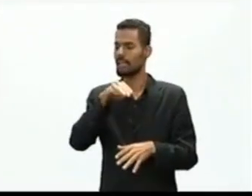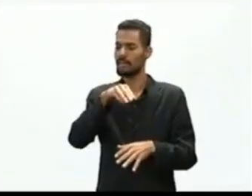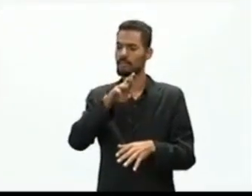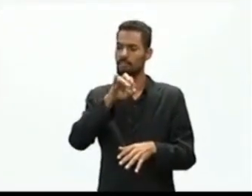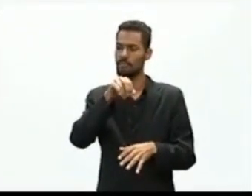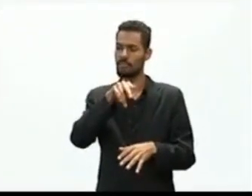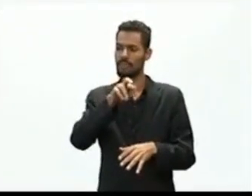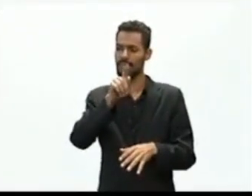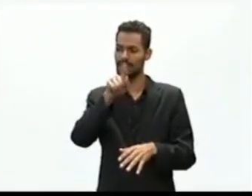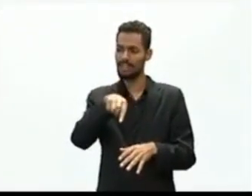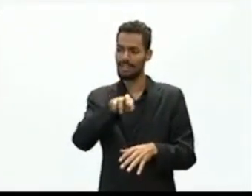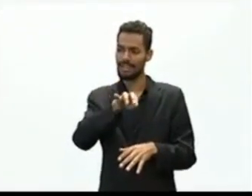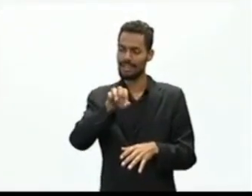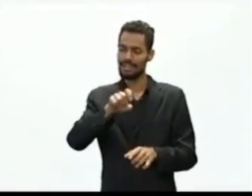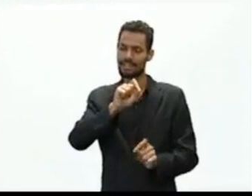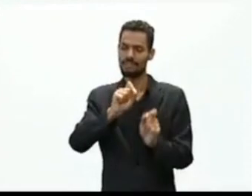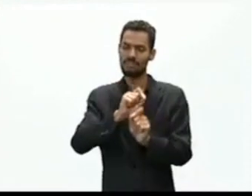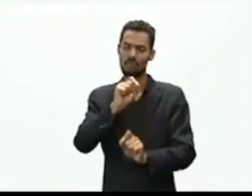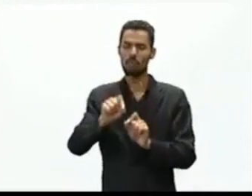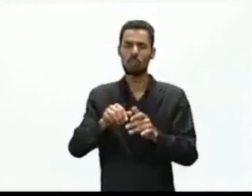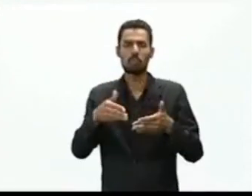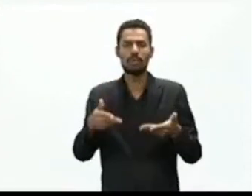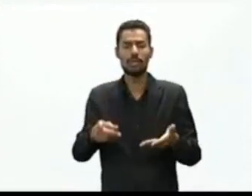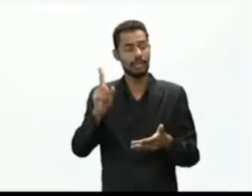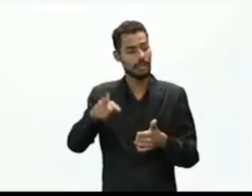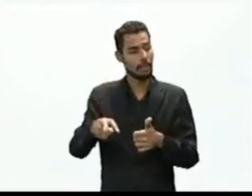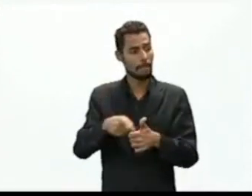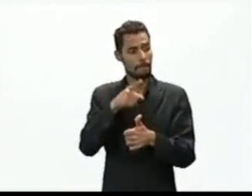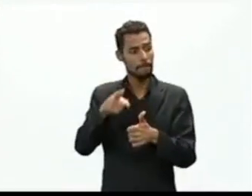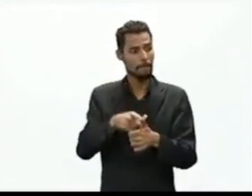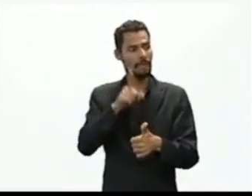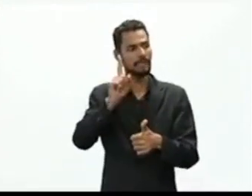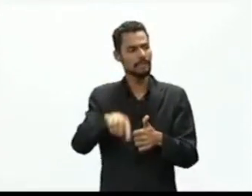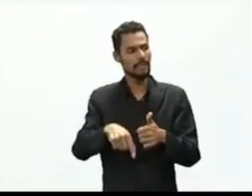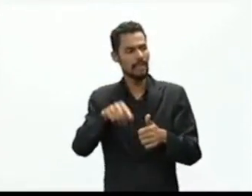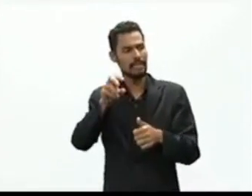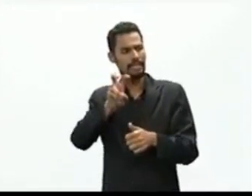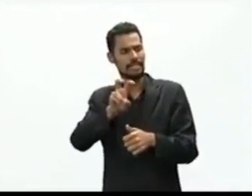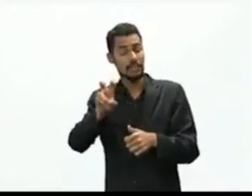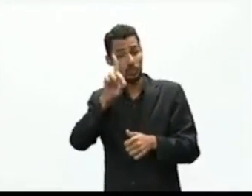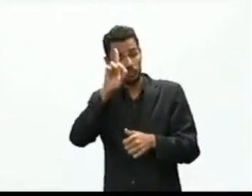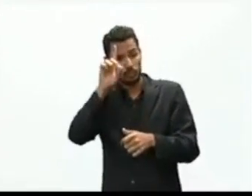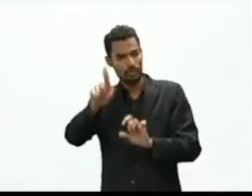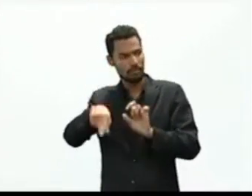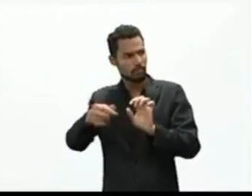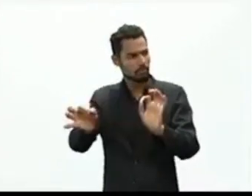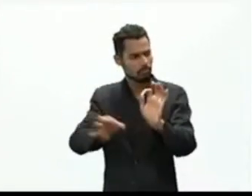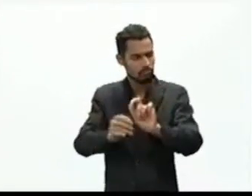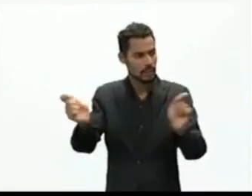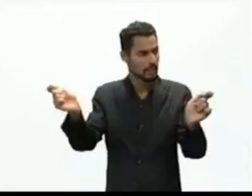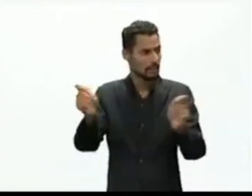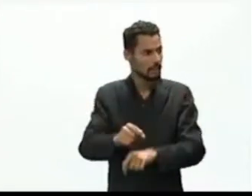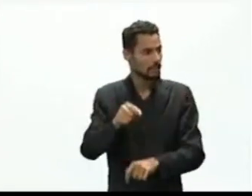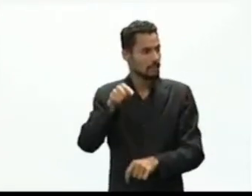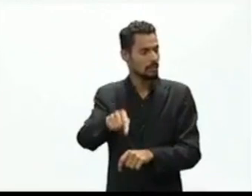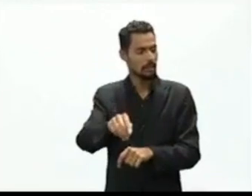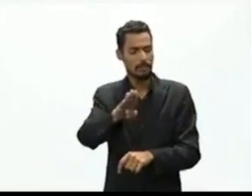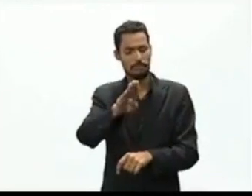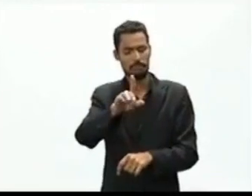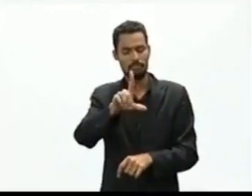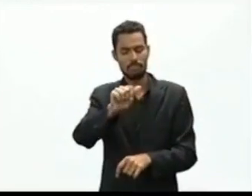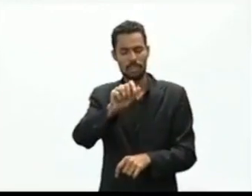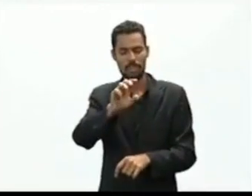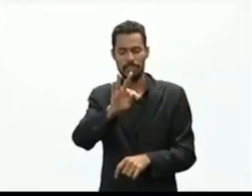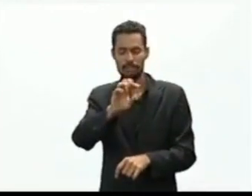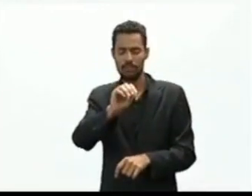falei, elas estão nos primeiros estágios do embrião, cerca de 5 dias após a formação, no estágio de blastocisto,